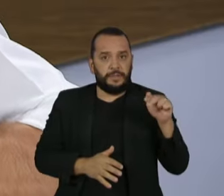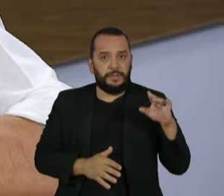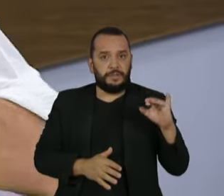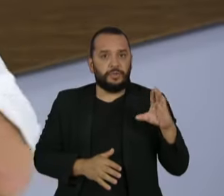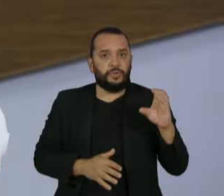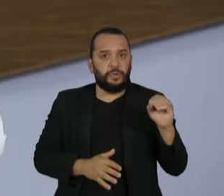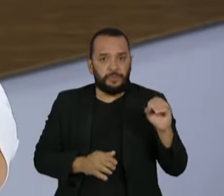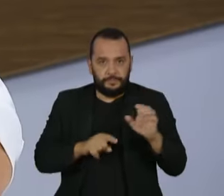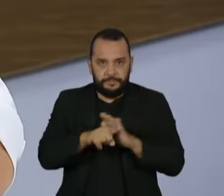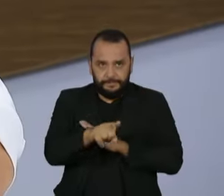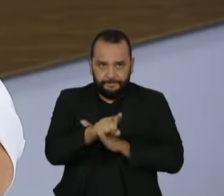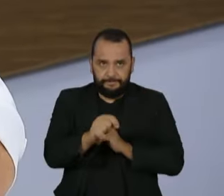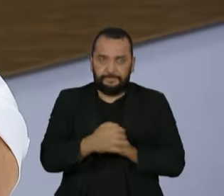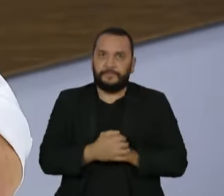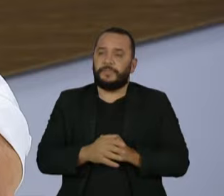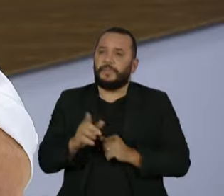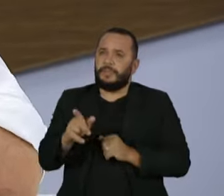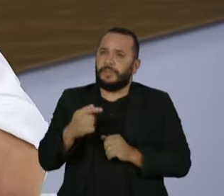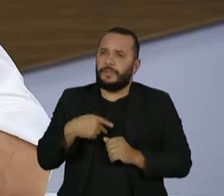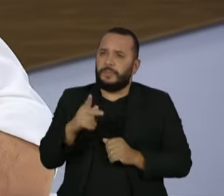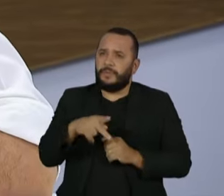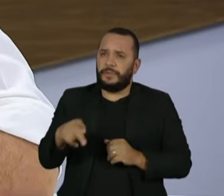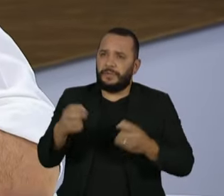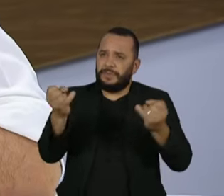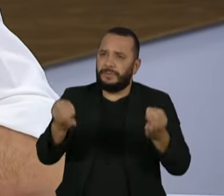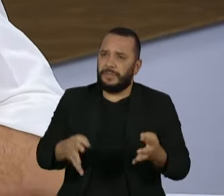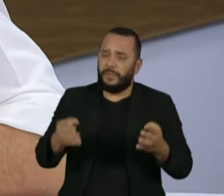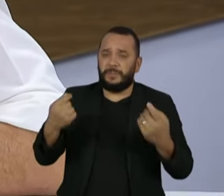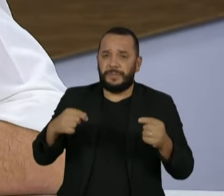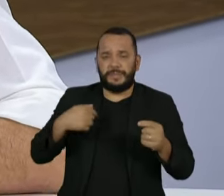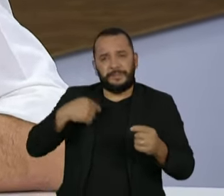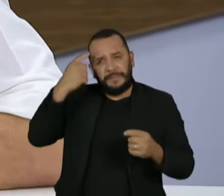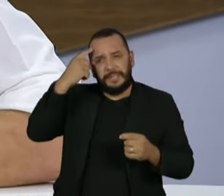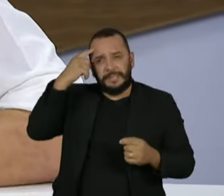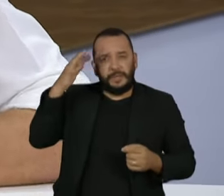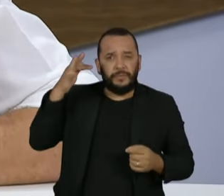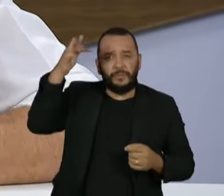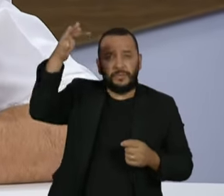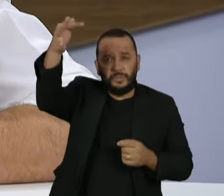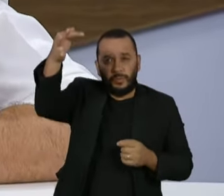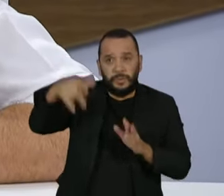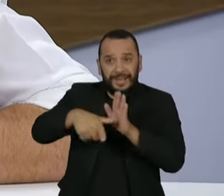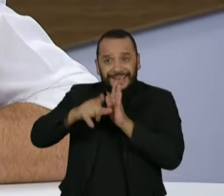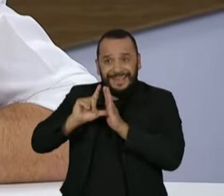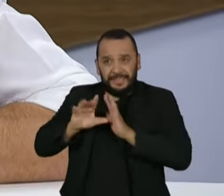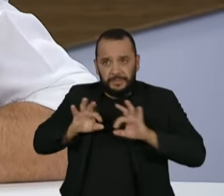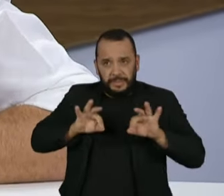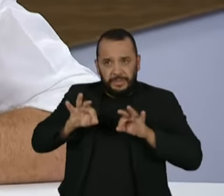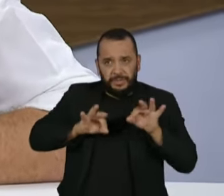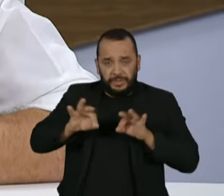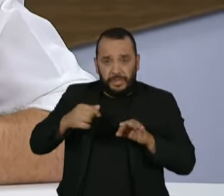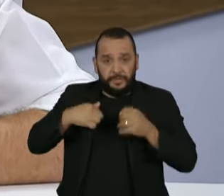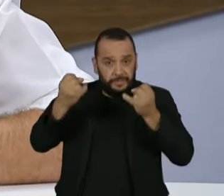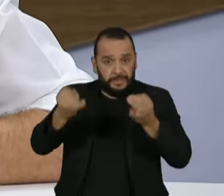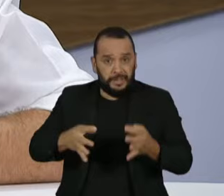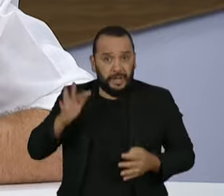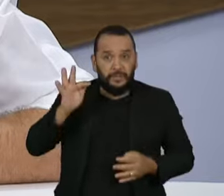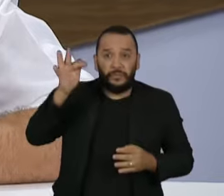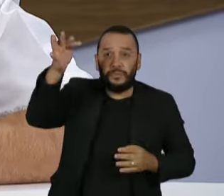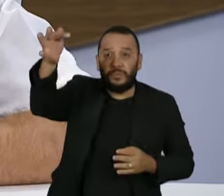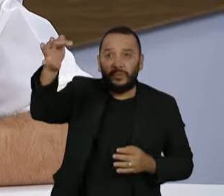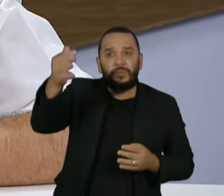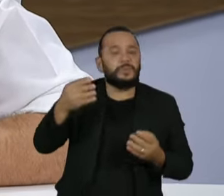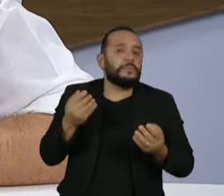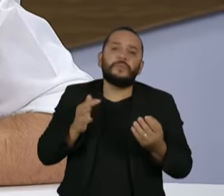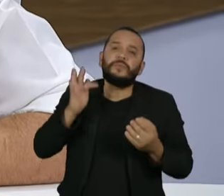Professor você falou que a gente precisa olhar para o futuro para se planejar e eu queria falar sobre futuro especificamente sobre o futuro